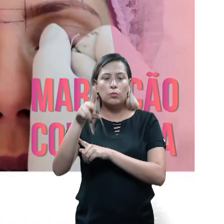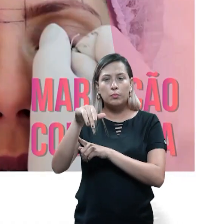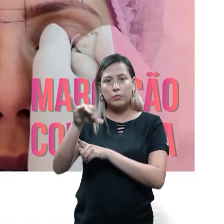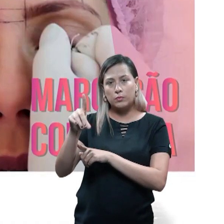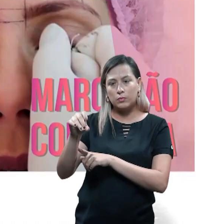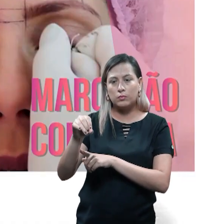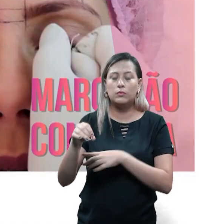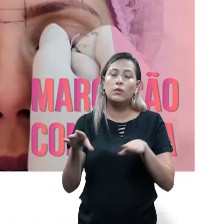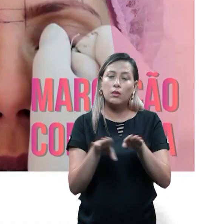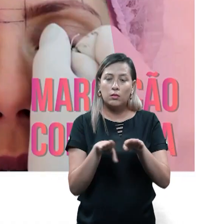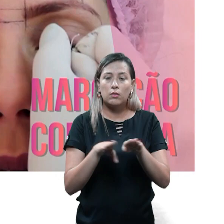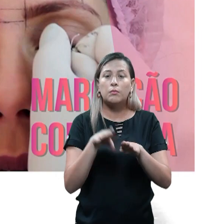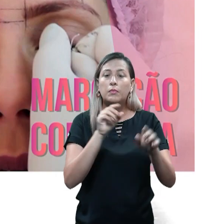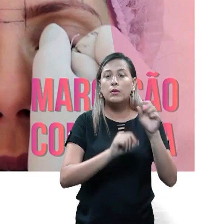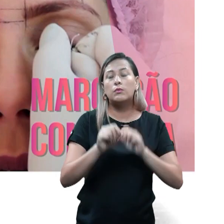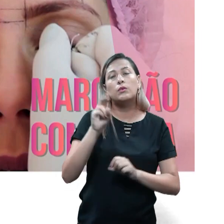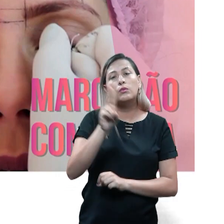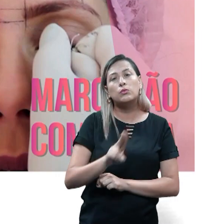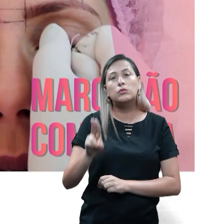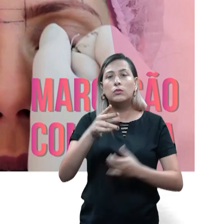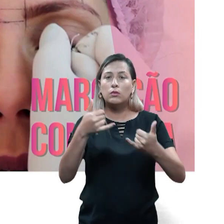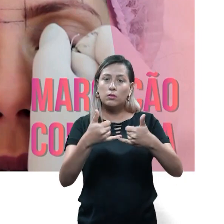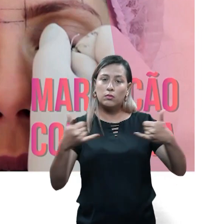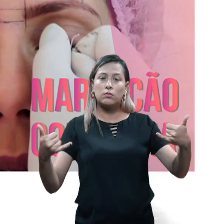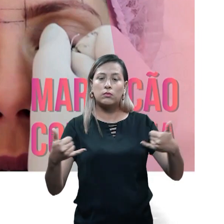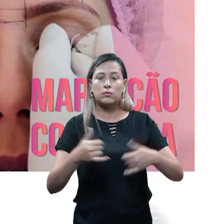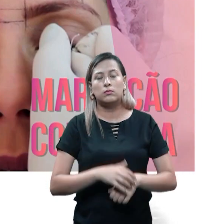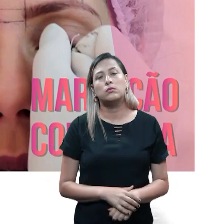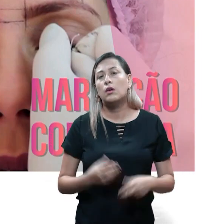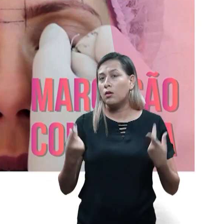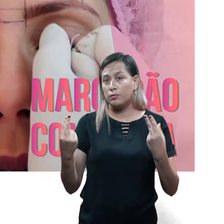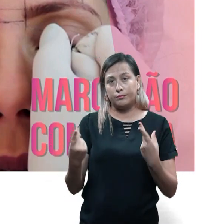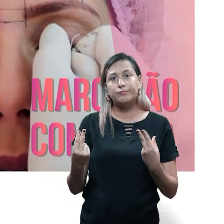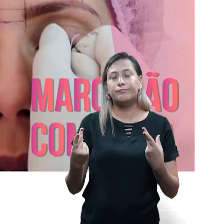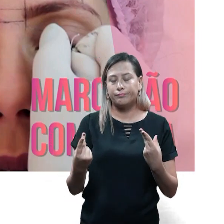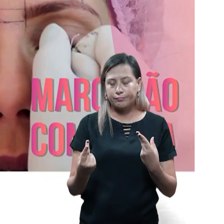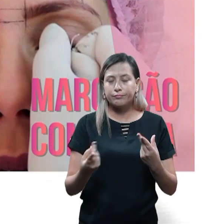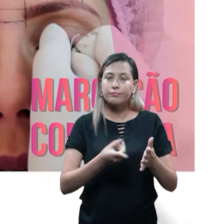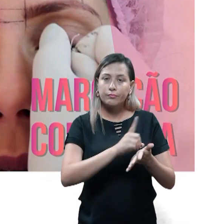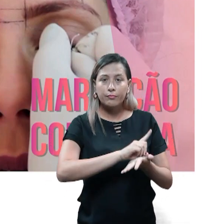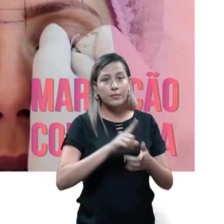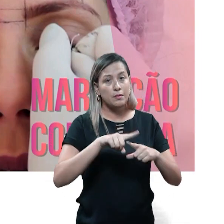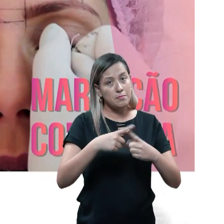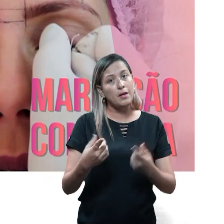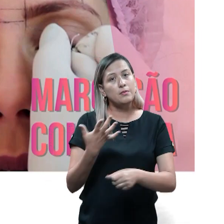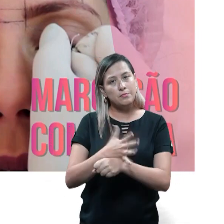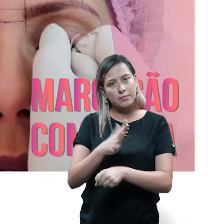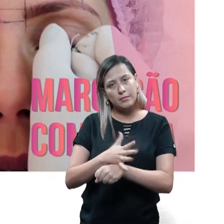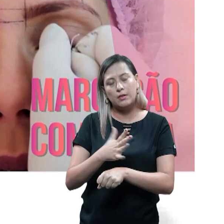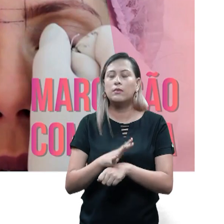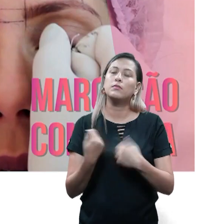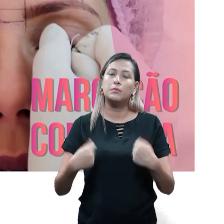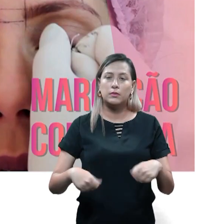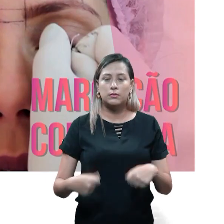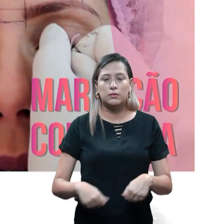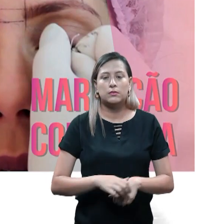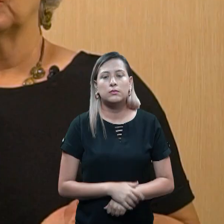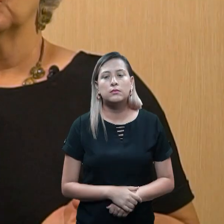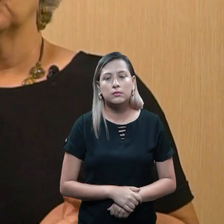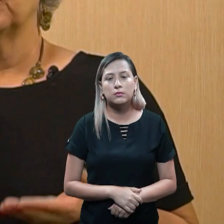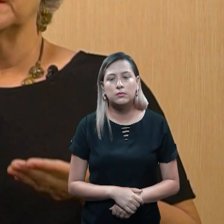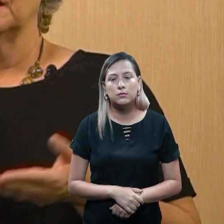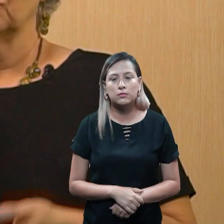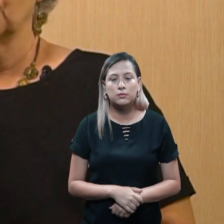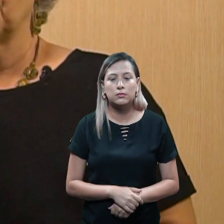forma de marcar a sobrancelha é com linha. A referência é a mesma, mas requer um pouco mais de prática. Para parar os pelos mais